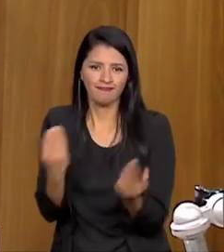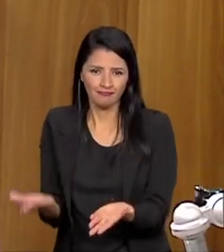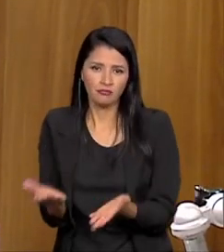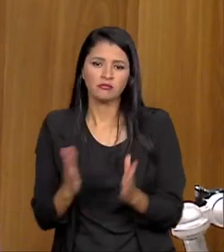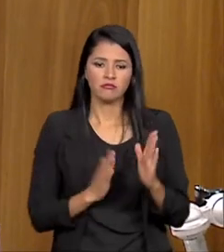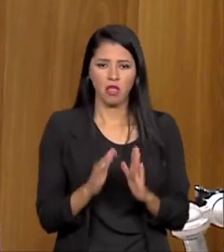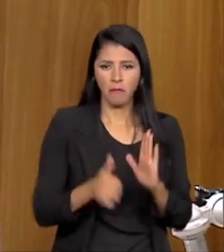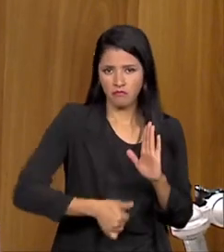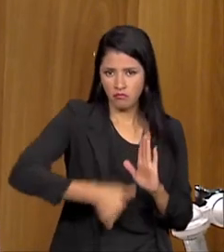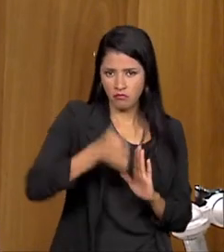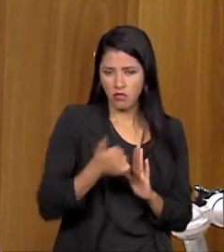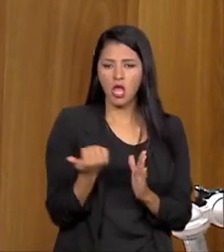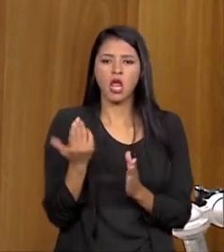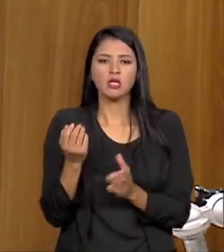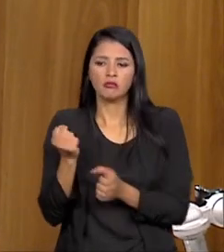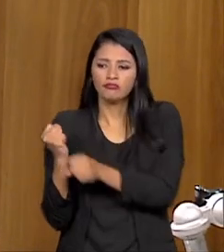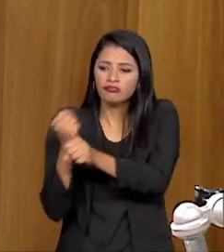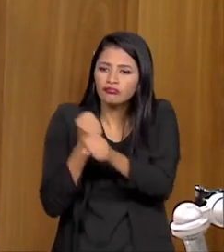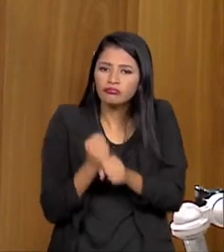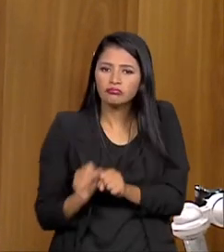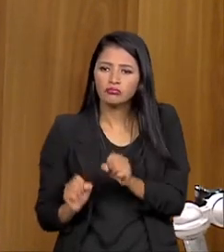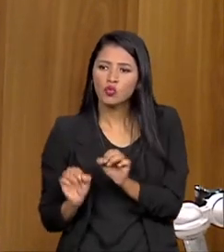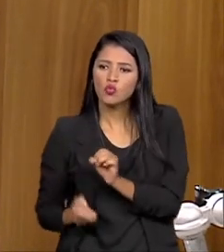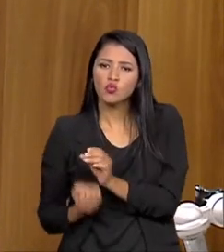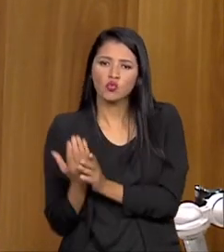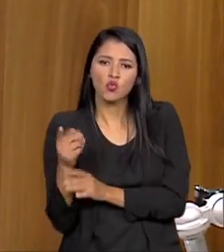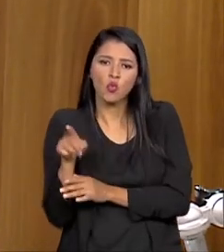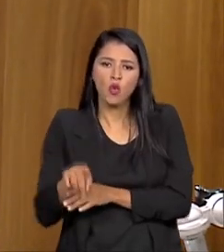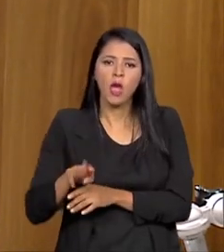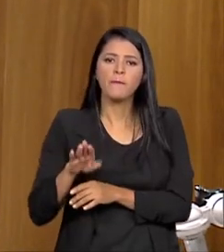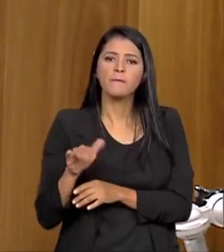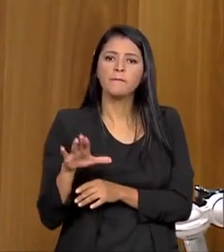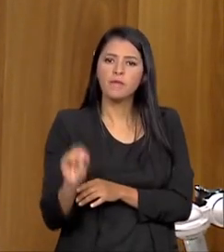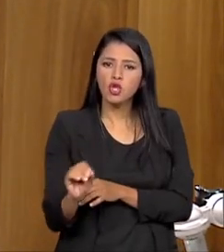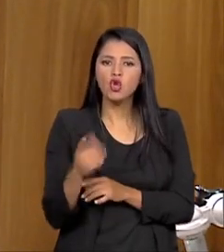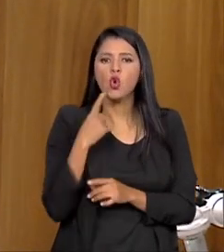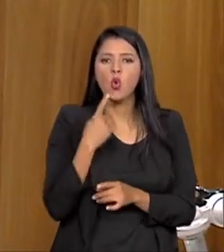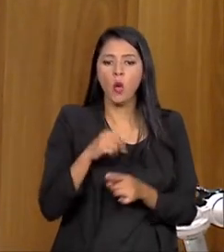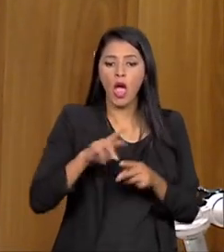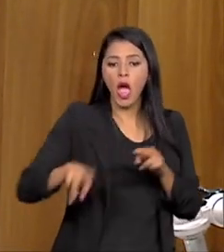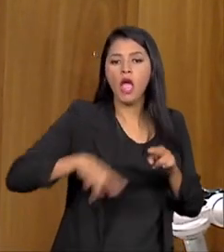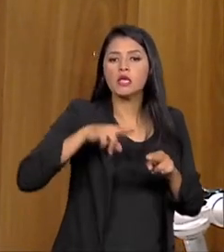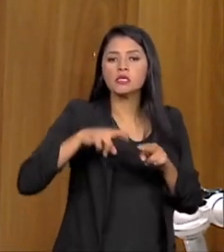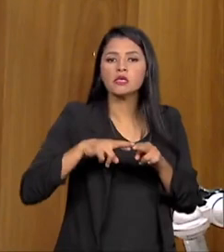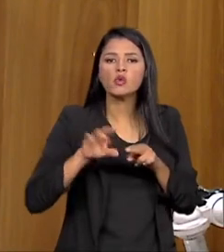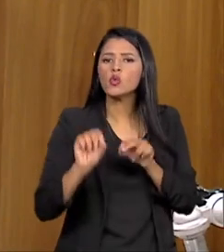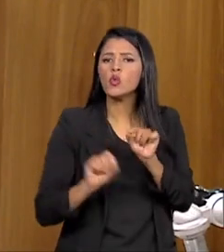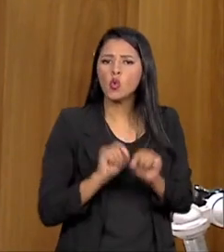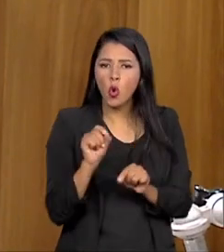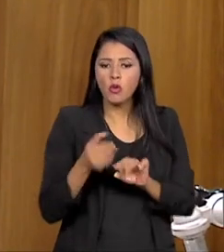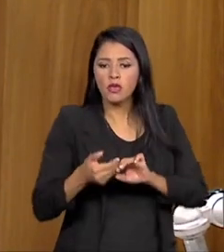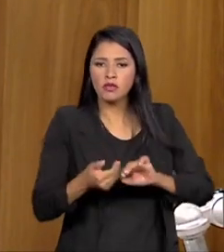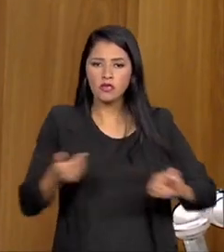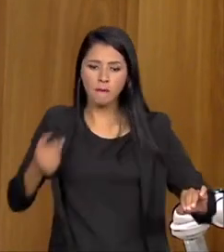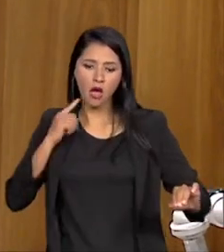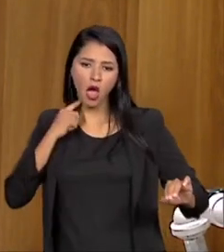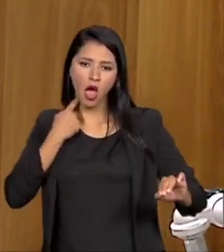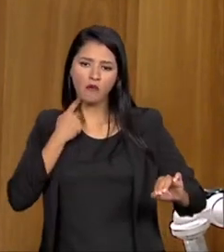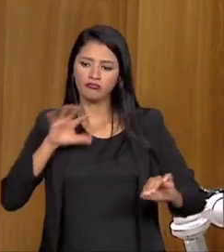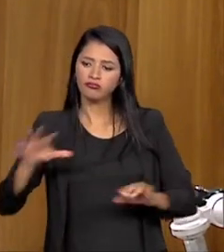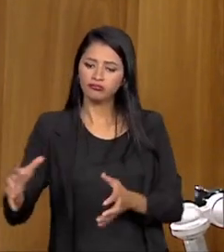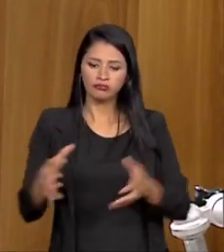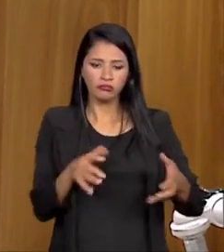instalando biodigestores nas escolas a reciclagem ela começa com a separação do lixo a reciclagem ela começa quando você pega o lixo